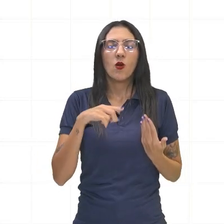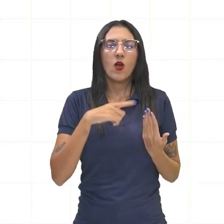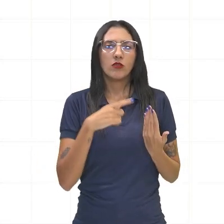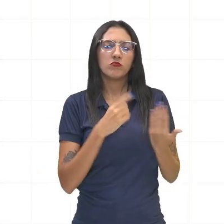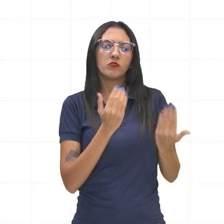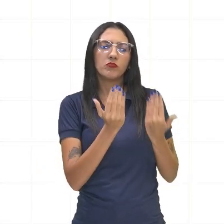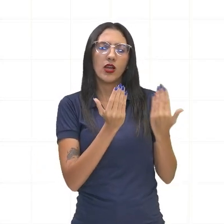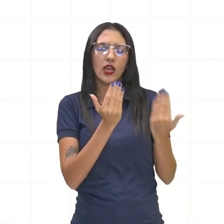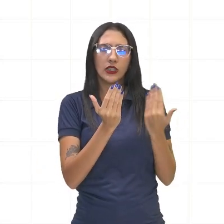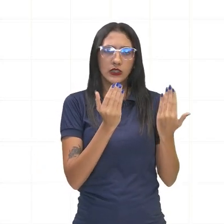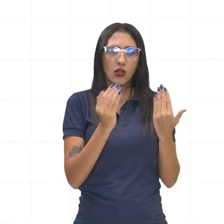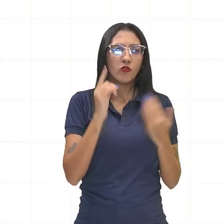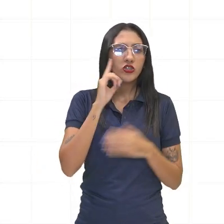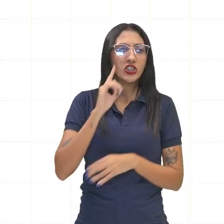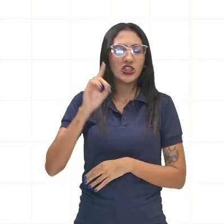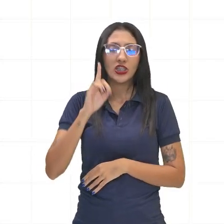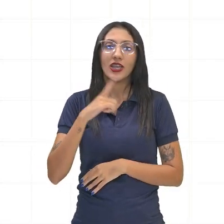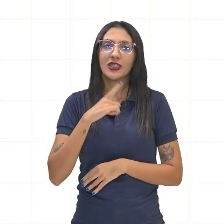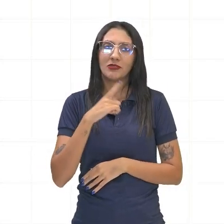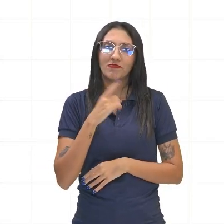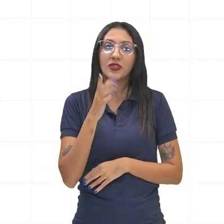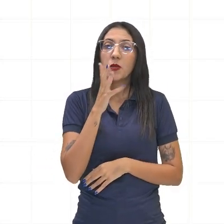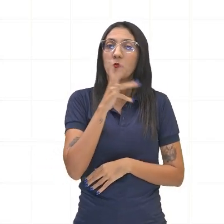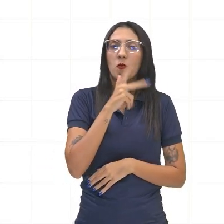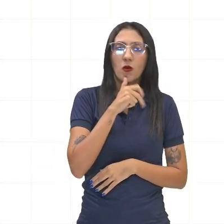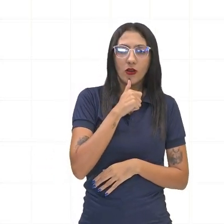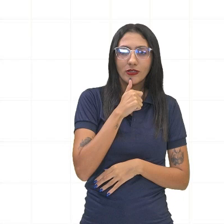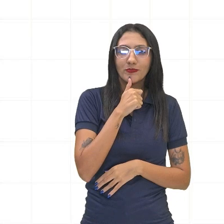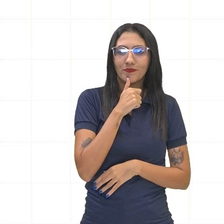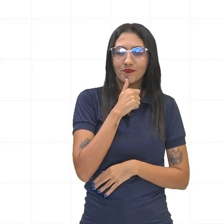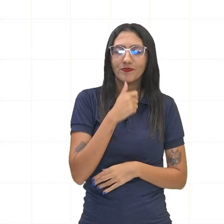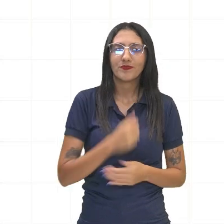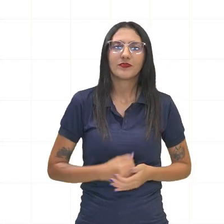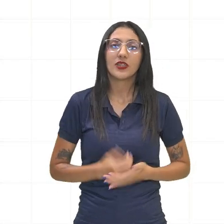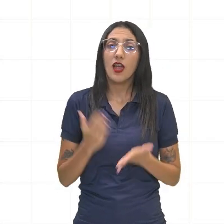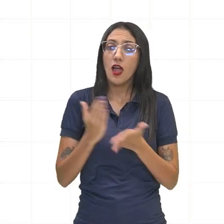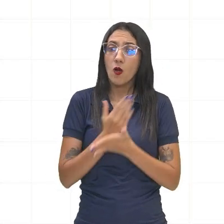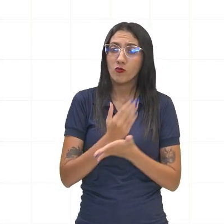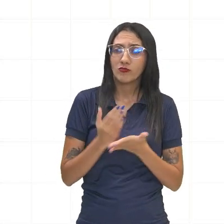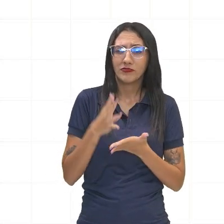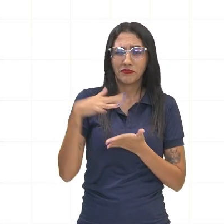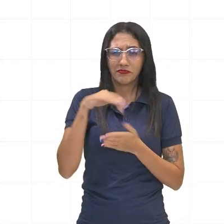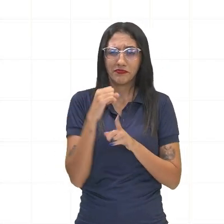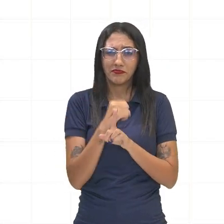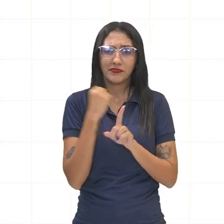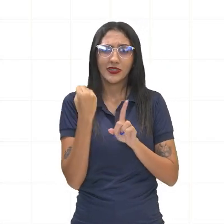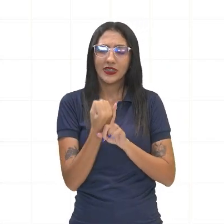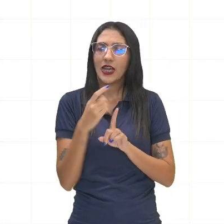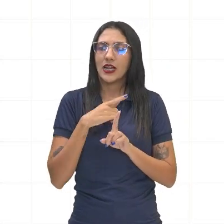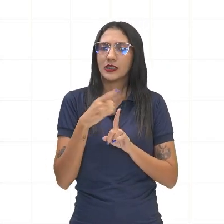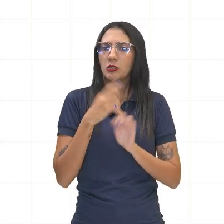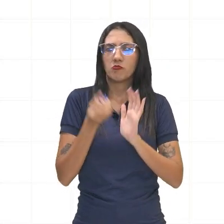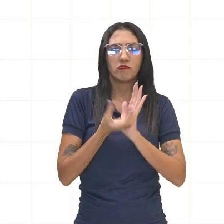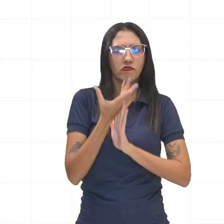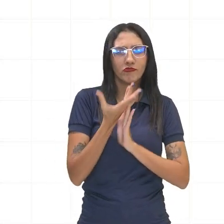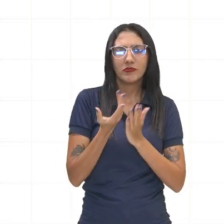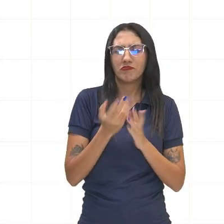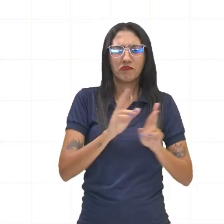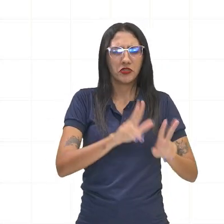pelos calendários, ele é bem mais longo. As sociedades humanas criaram diferentes calendários ao